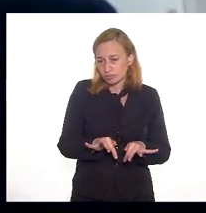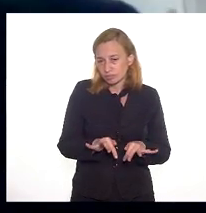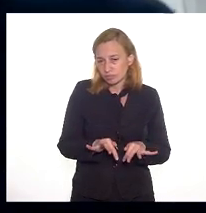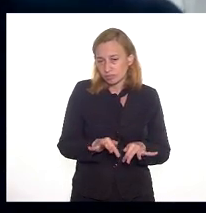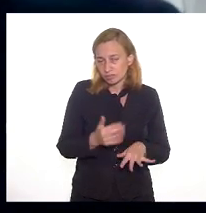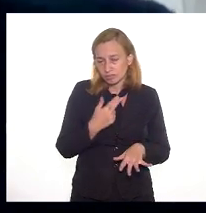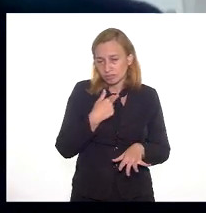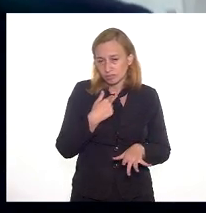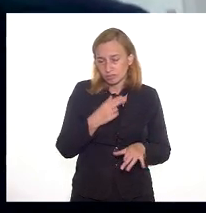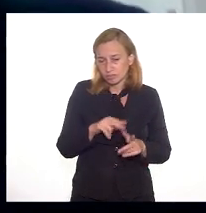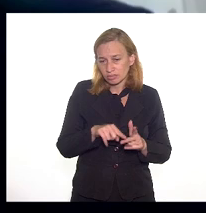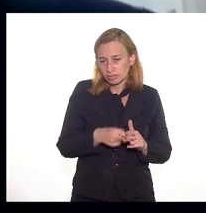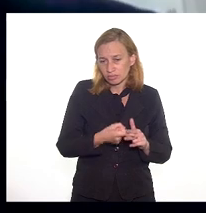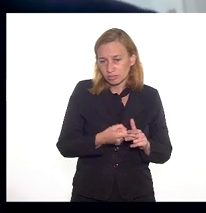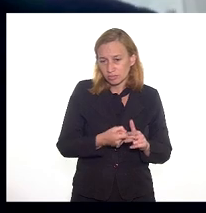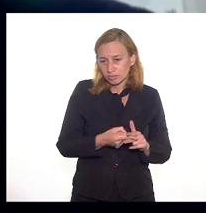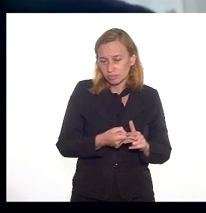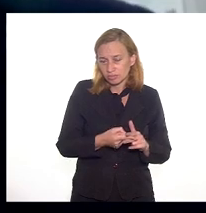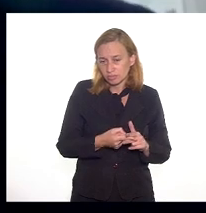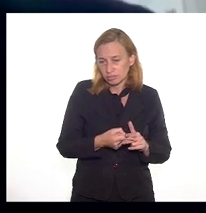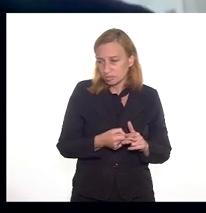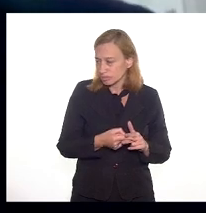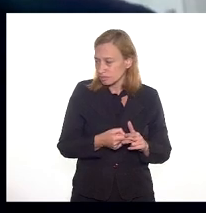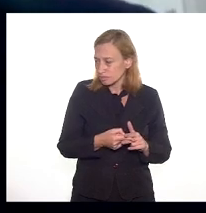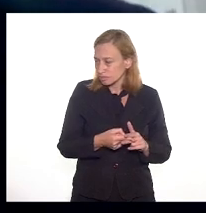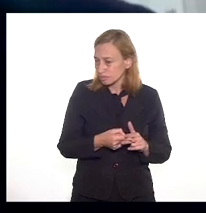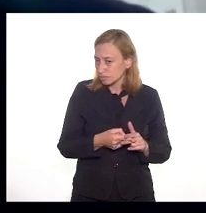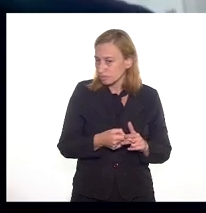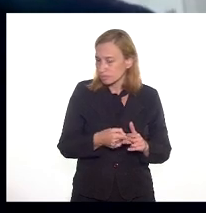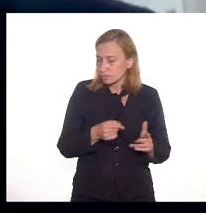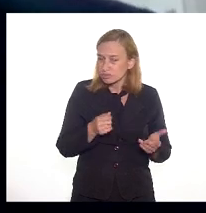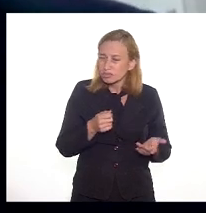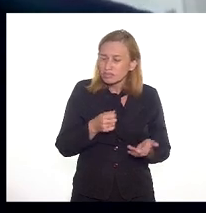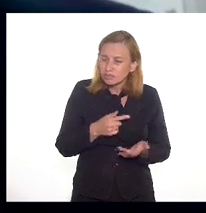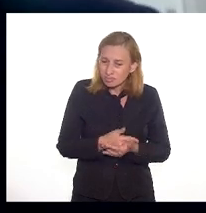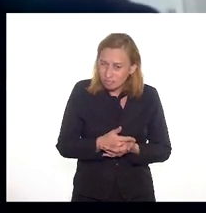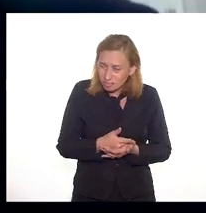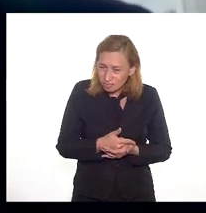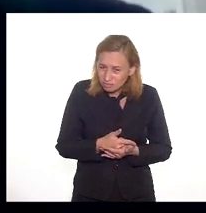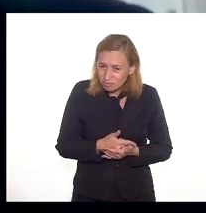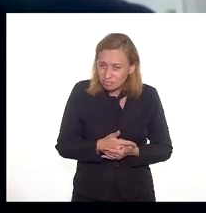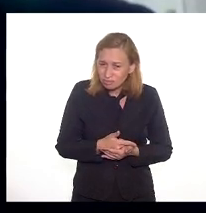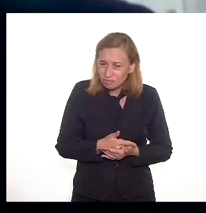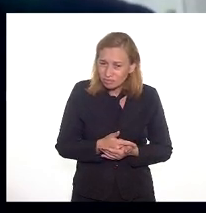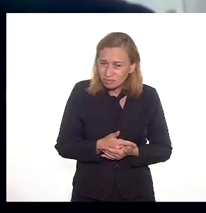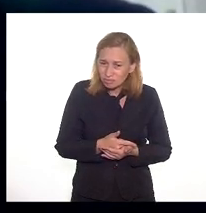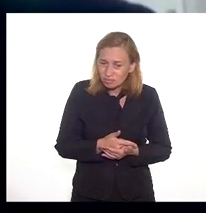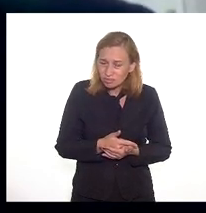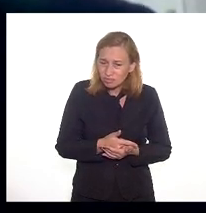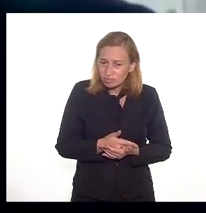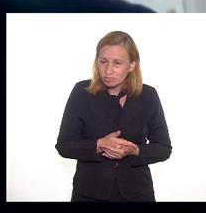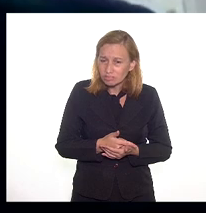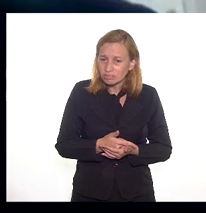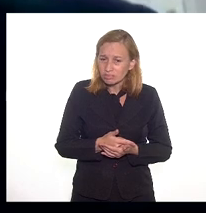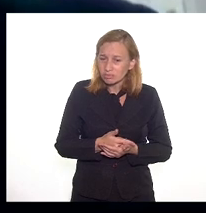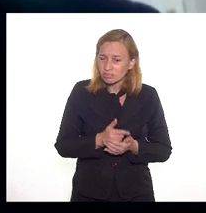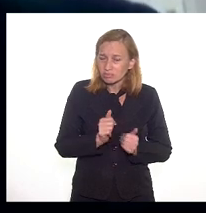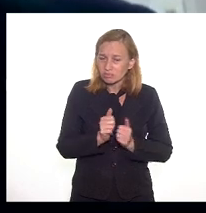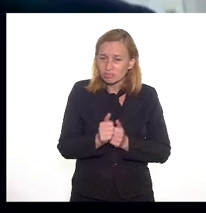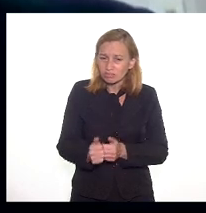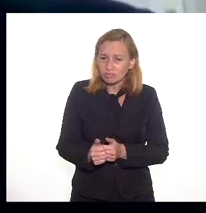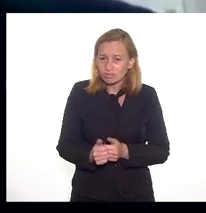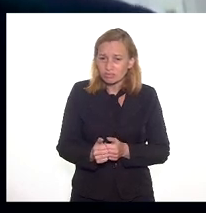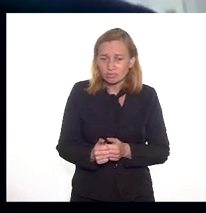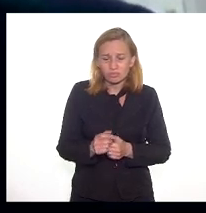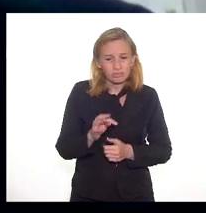podiam ser modificados, e esse tratamento ali, essa estrutura, ele deve ser direcionado aí pelos TACs, né?